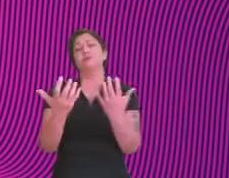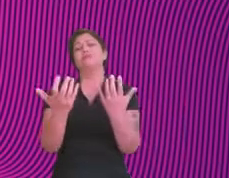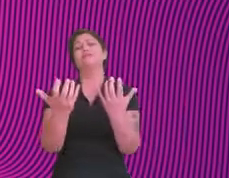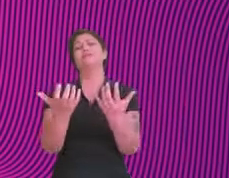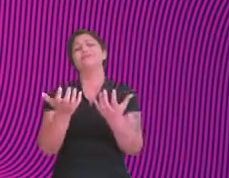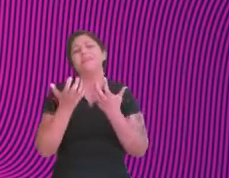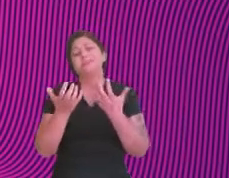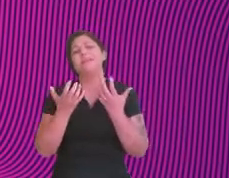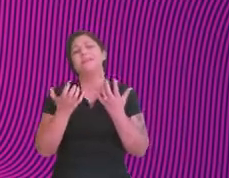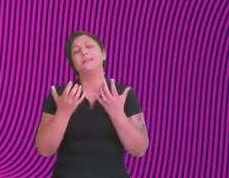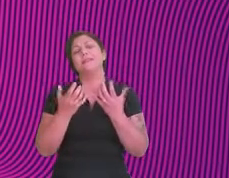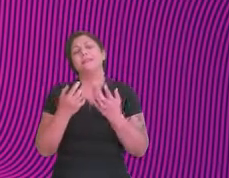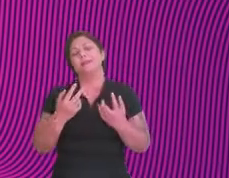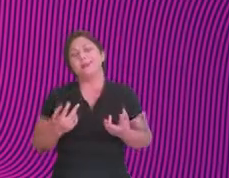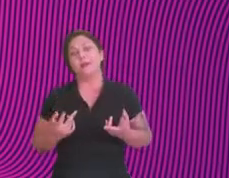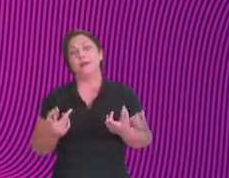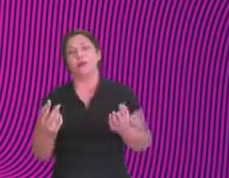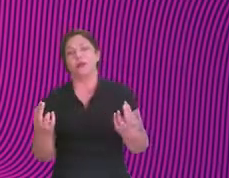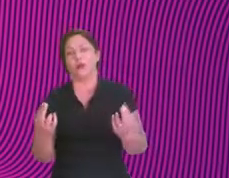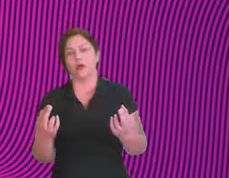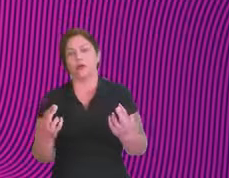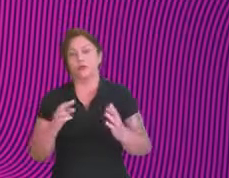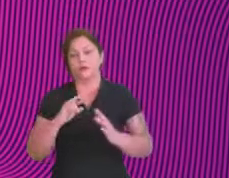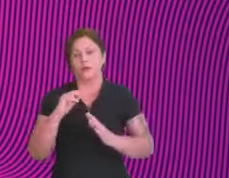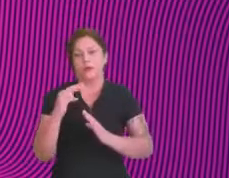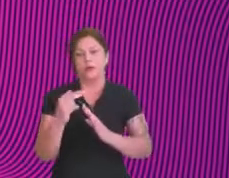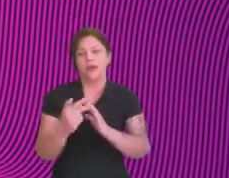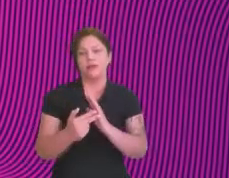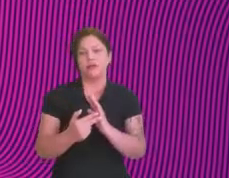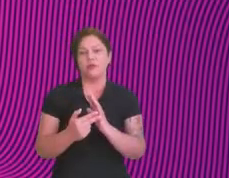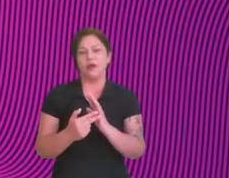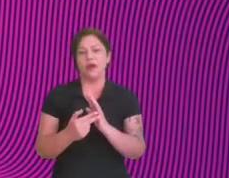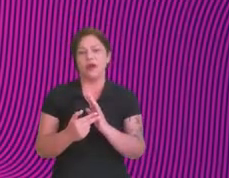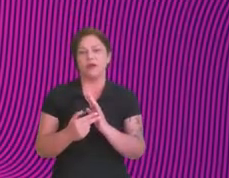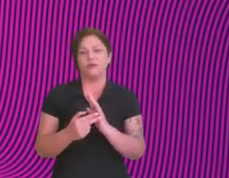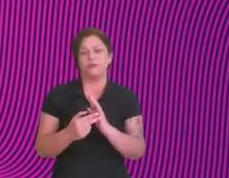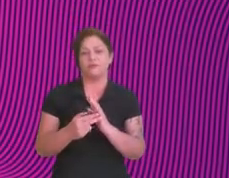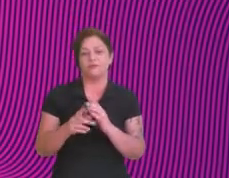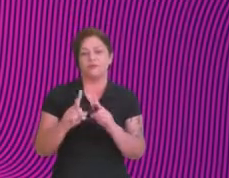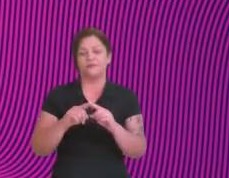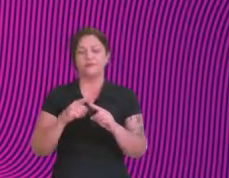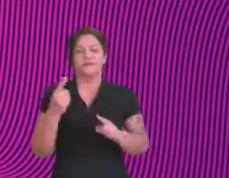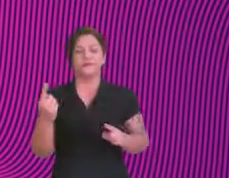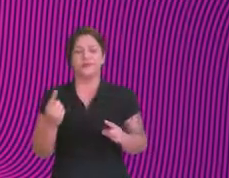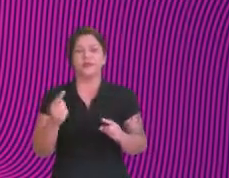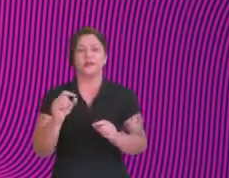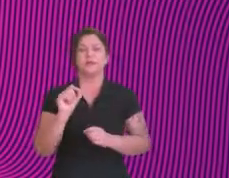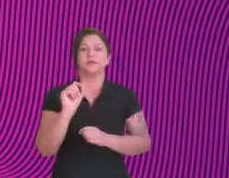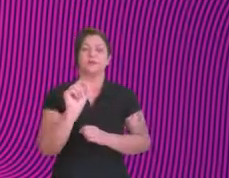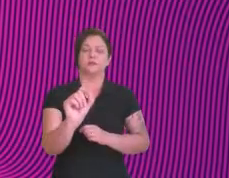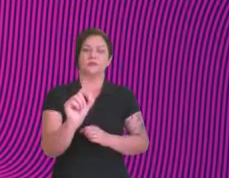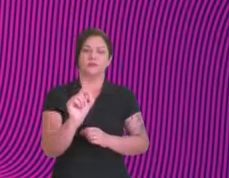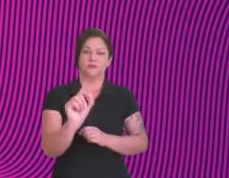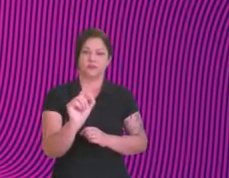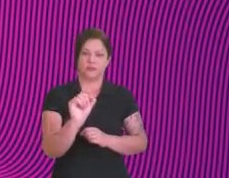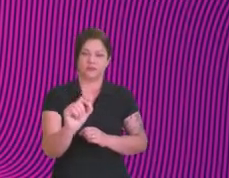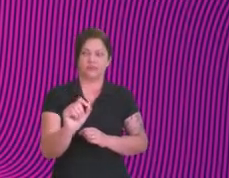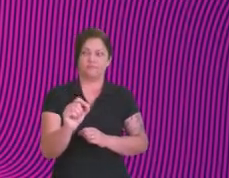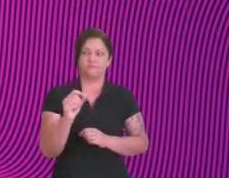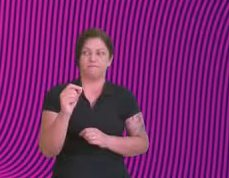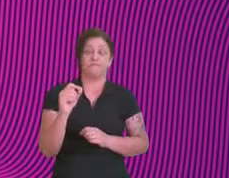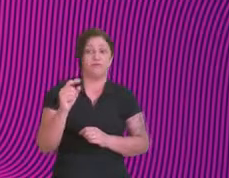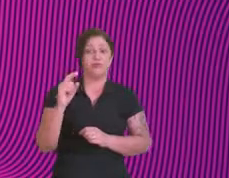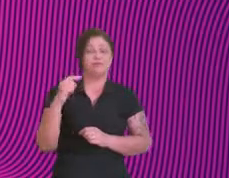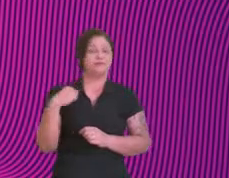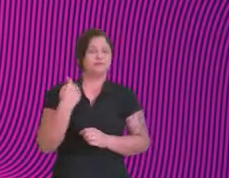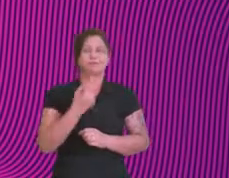citorredução secundária, mas agora com inibidor de PARP e inibidor de angiogênese, eles vão acabar com as nossas cirurgias, a Kelly